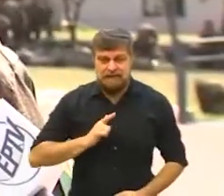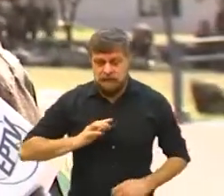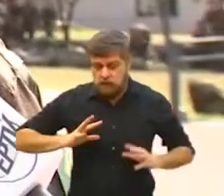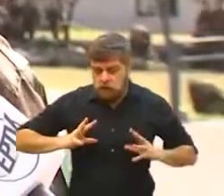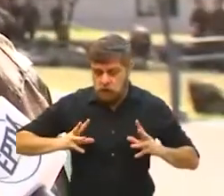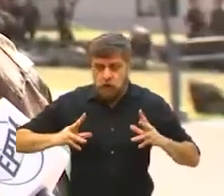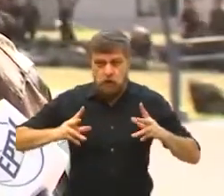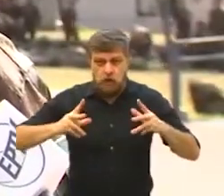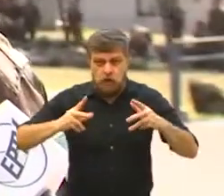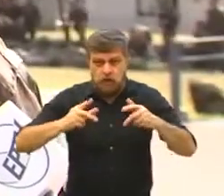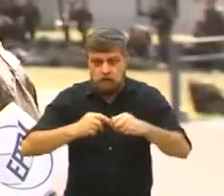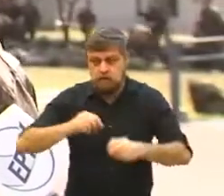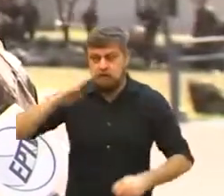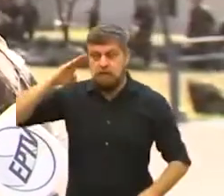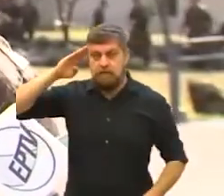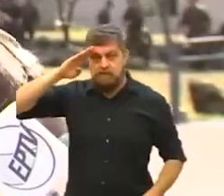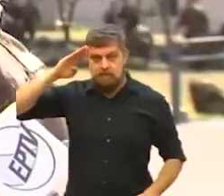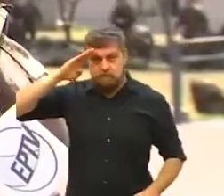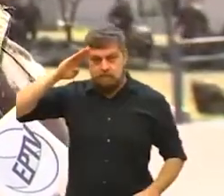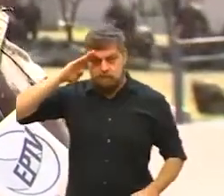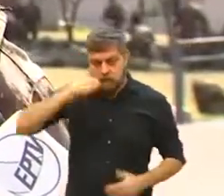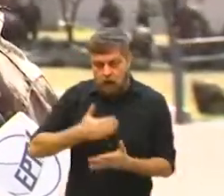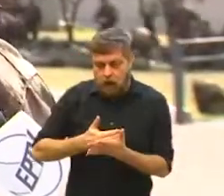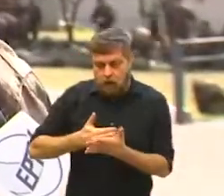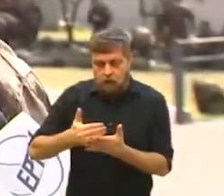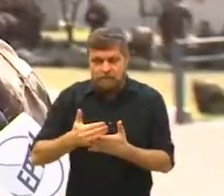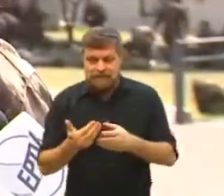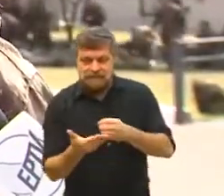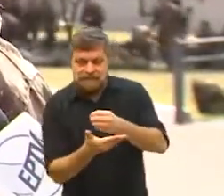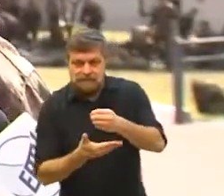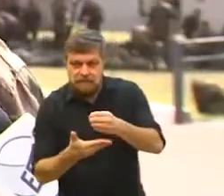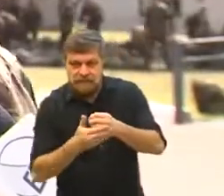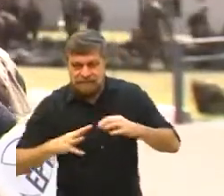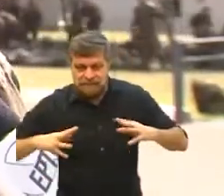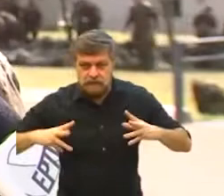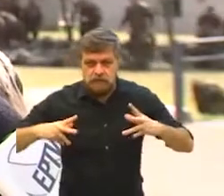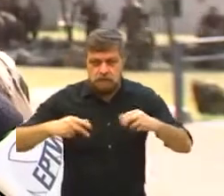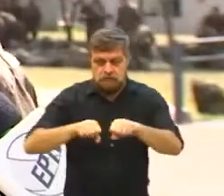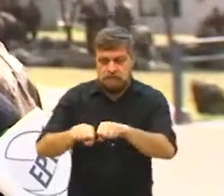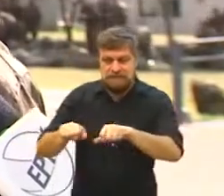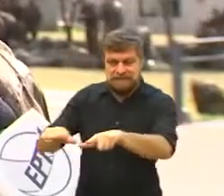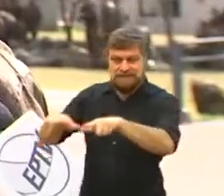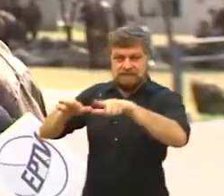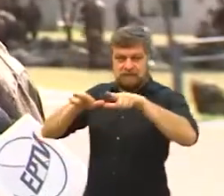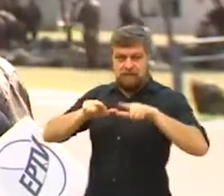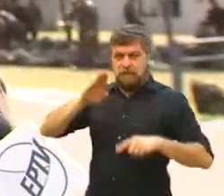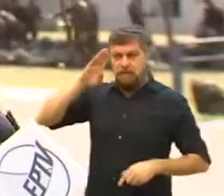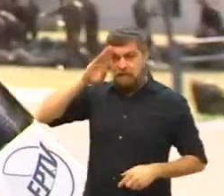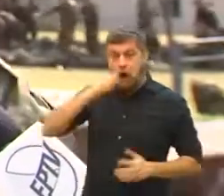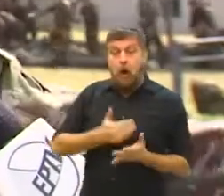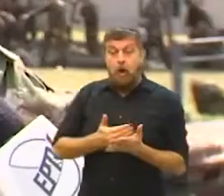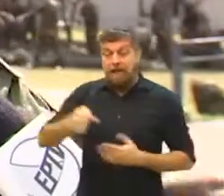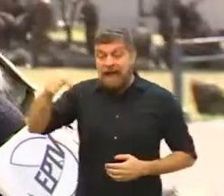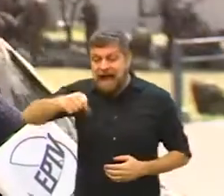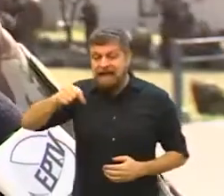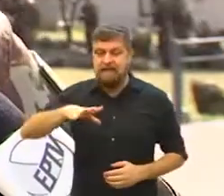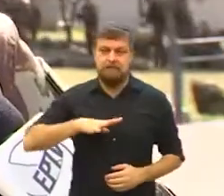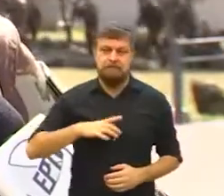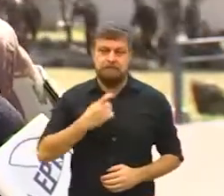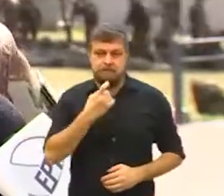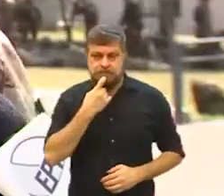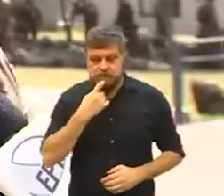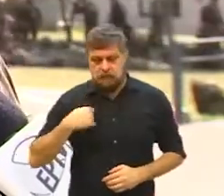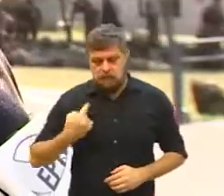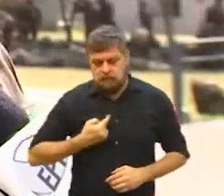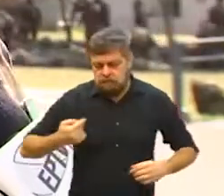Campinas é a cidade por onde passam hoje todos os oficiais combatentes carreira do exército nenhum oficial que se forme Agulhas Negras todo